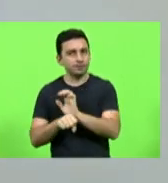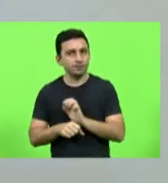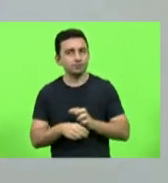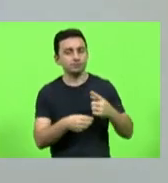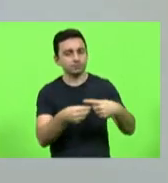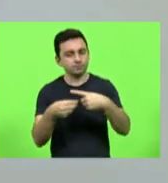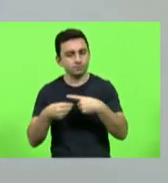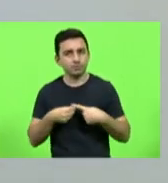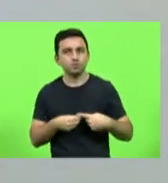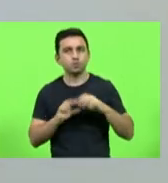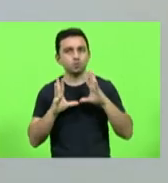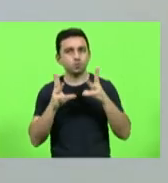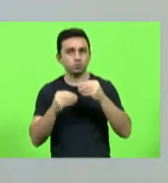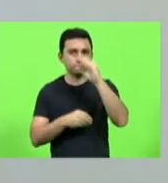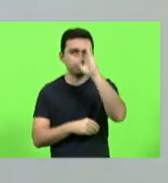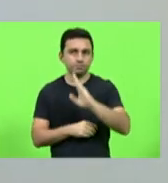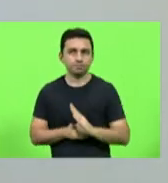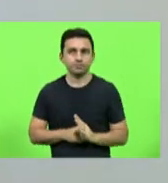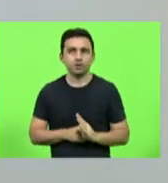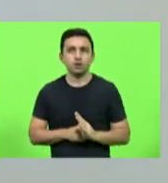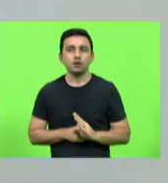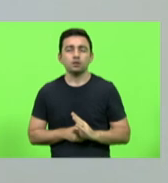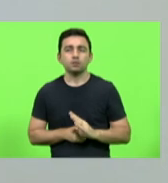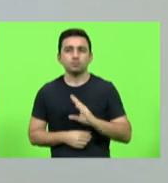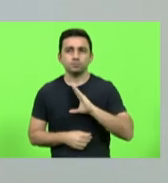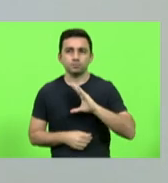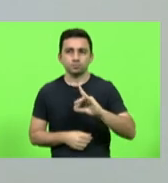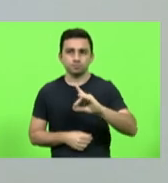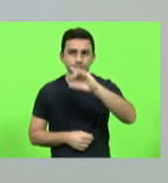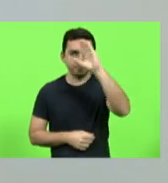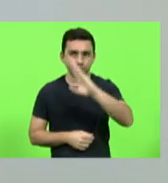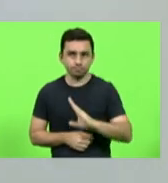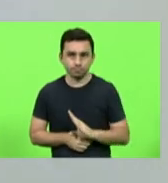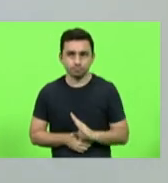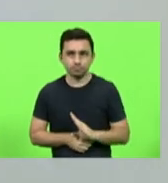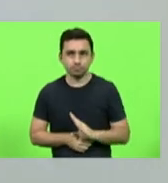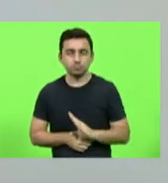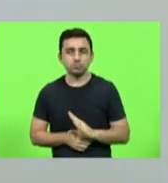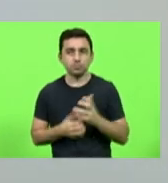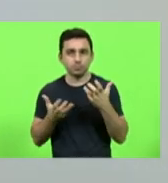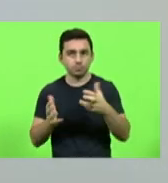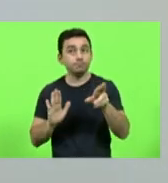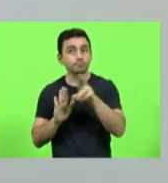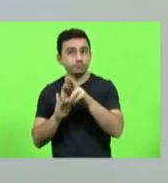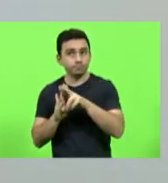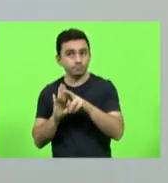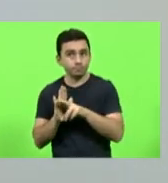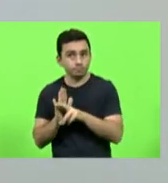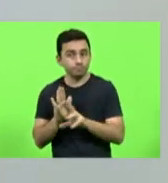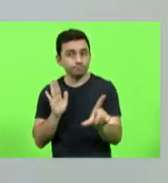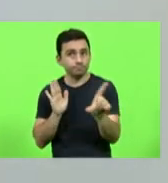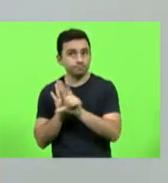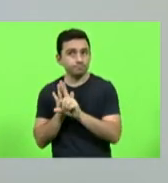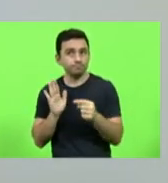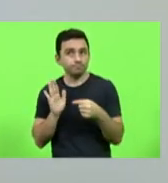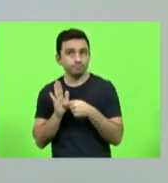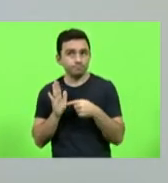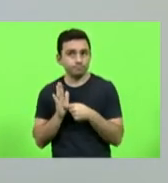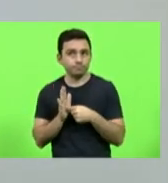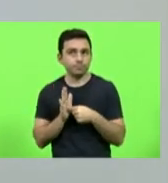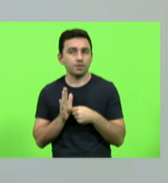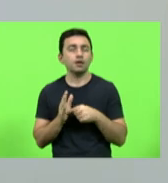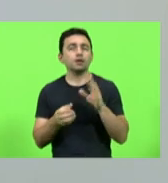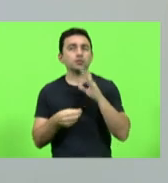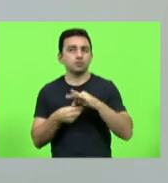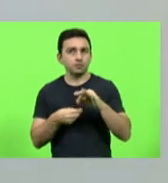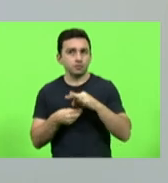país. A Coordenação Nacional para a Regulamentação da Lei, composta pelas entidades